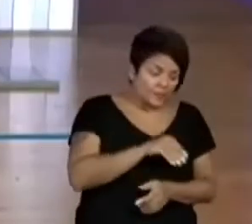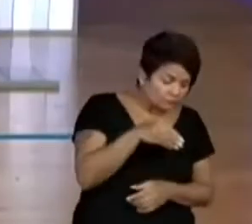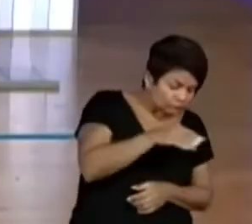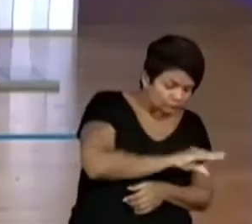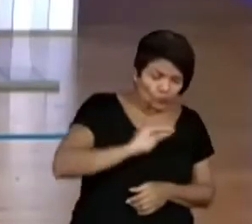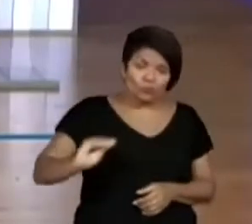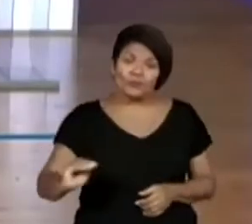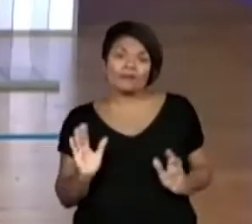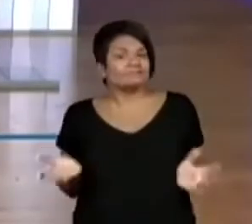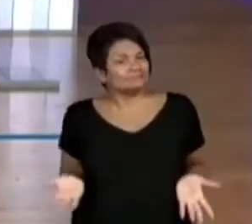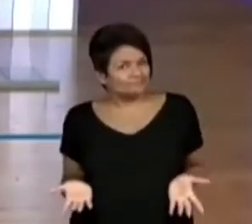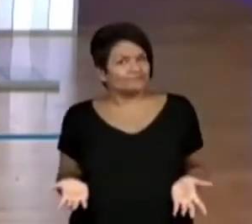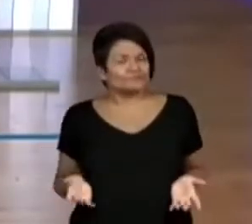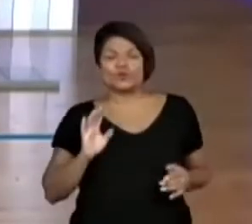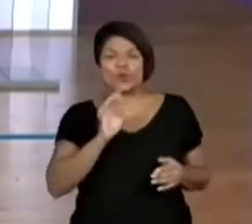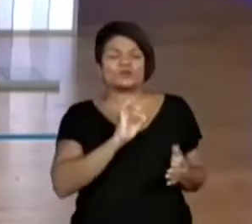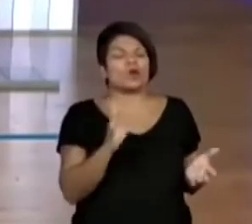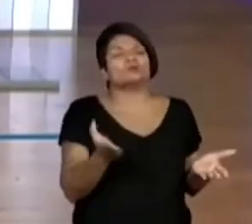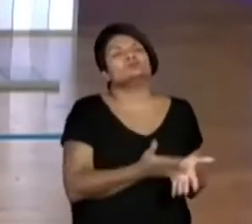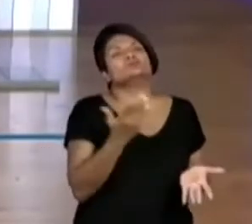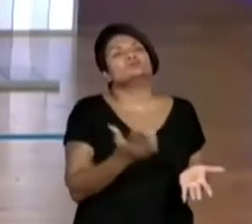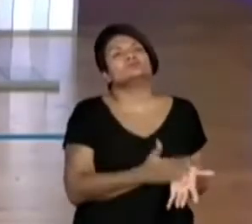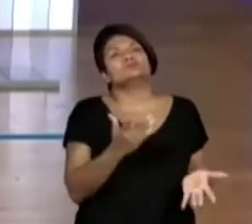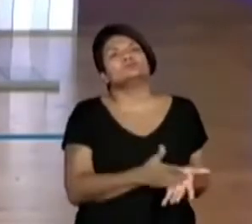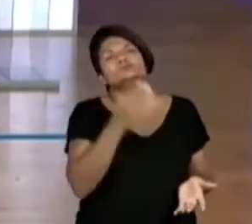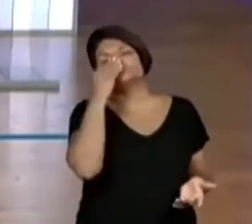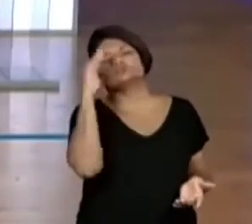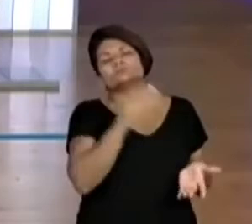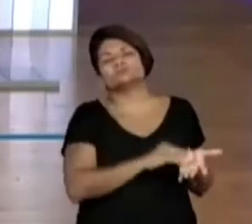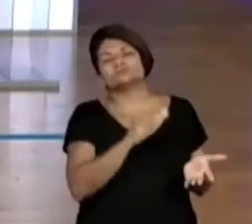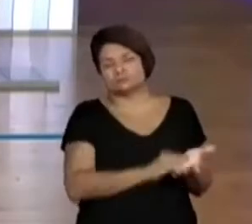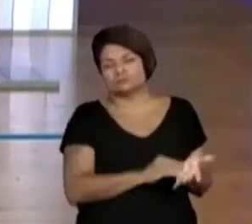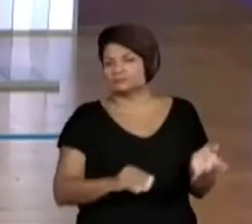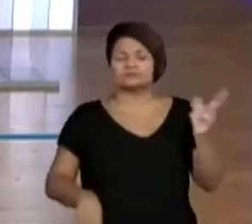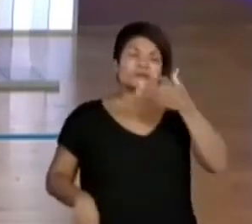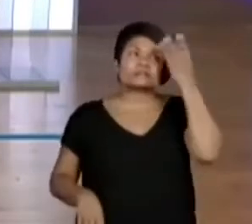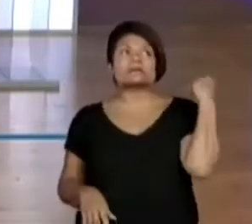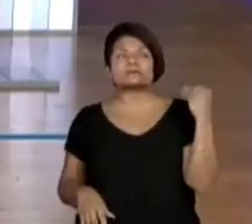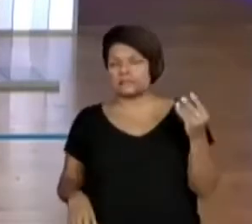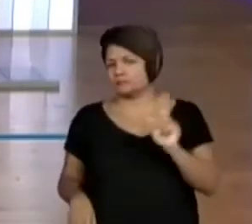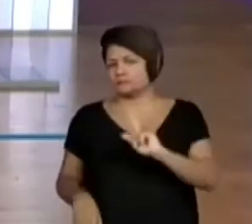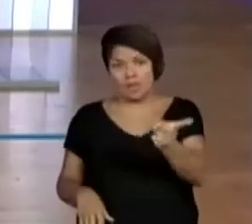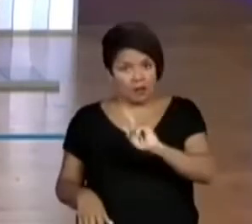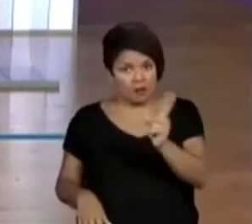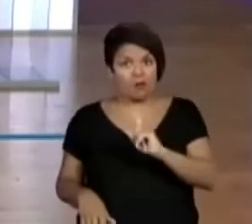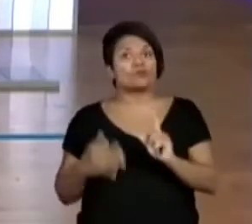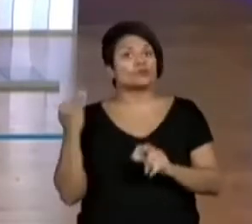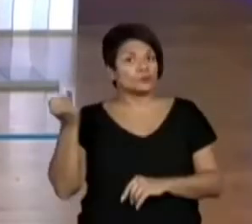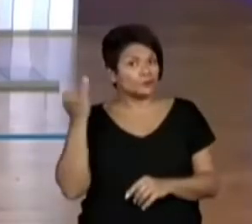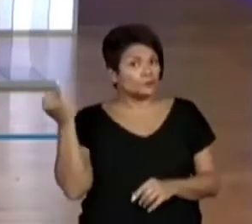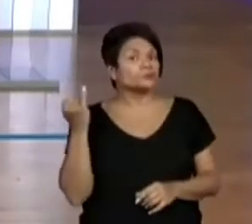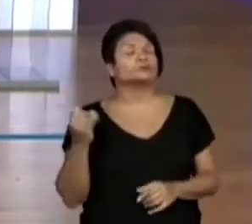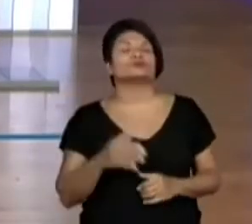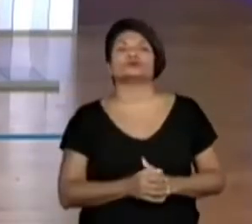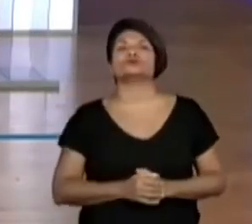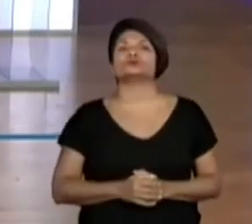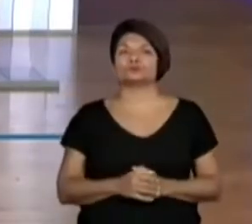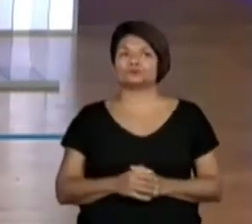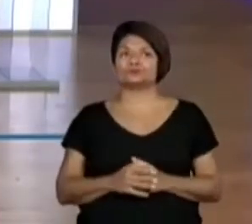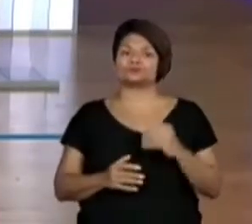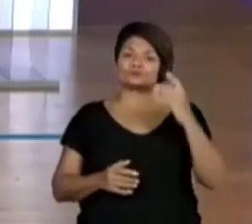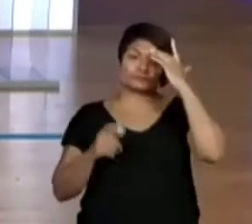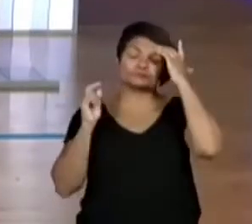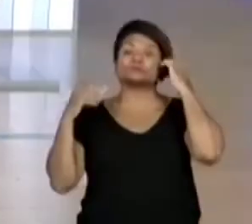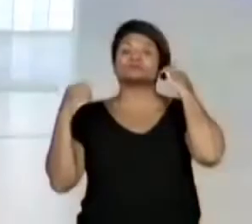mesmo. Caderno não é só para virar a página e esquecer o que já fez, na verdade? Não, é um documento, né, professora? E a gente vai precisar